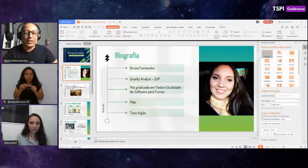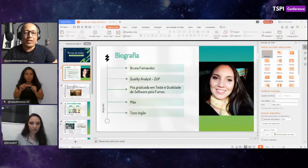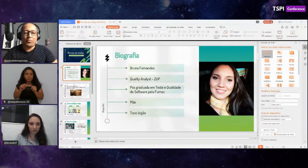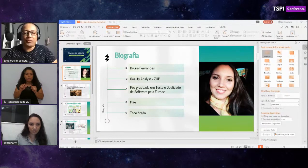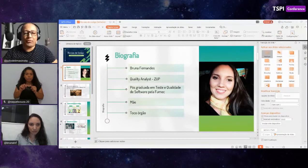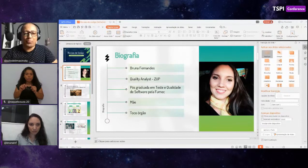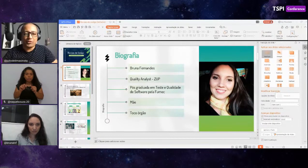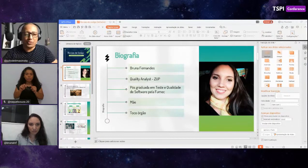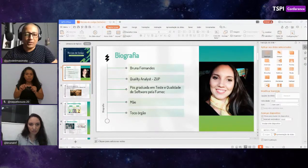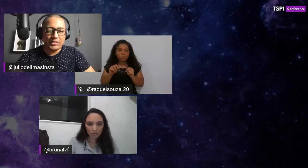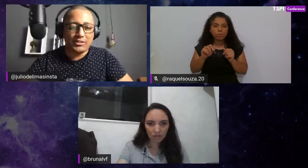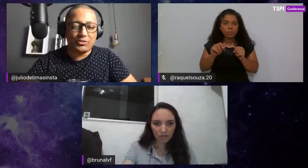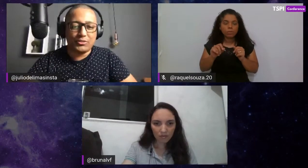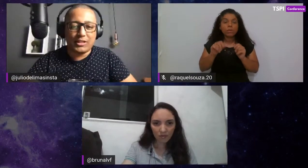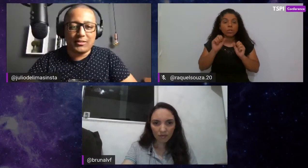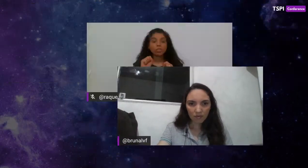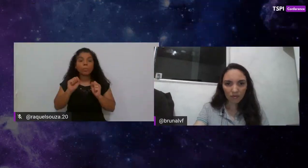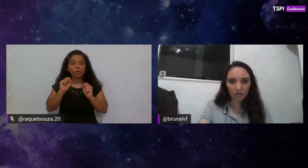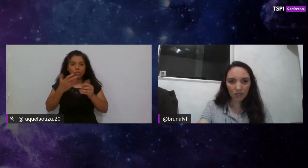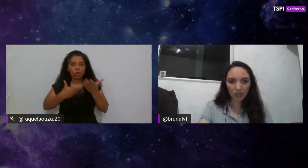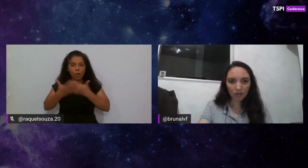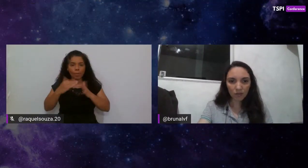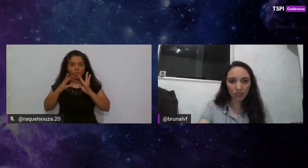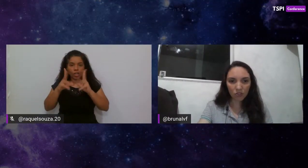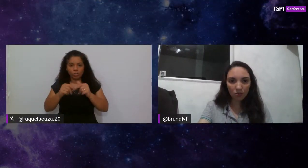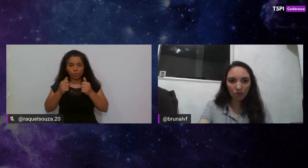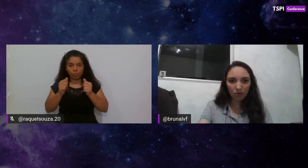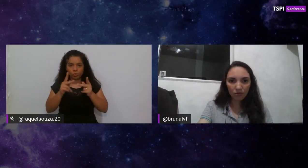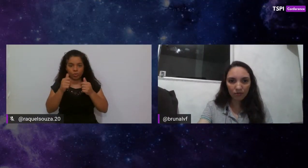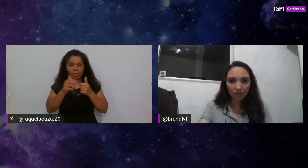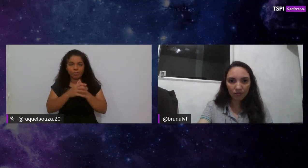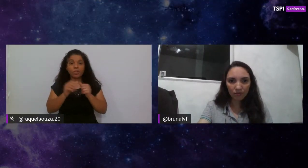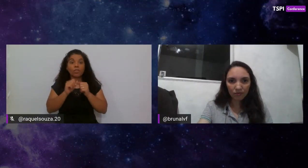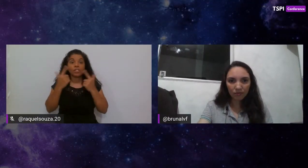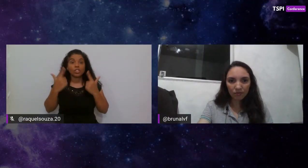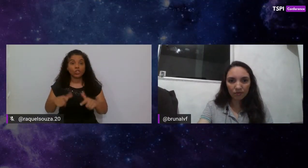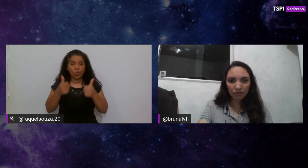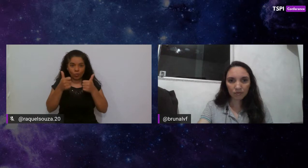É, por favor, pode compartilhar tudo, tá? Tá, vou fazer de novo.